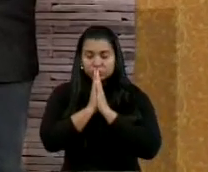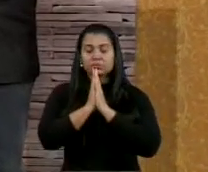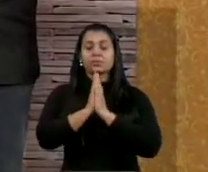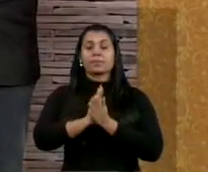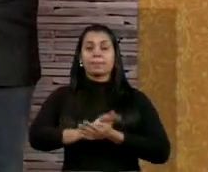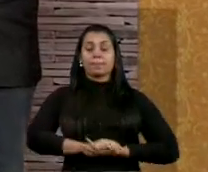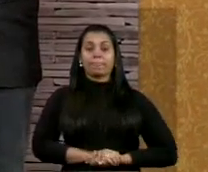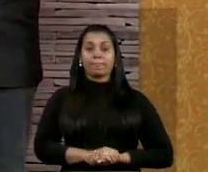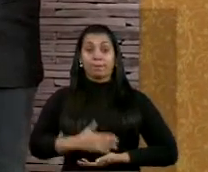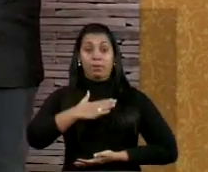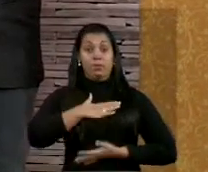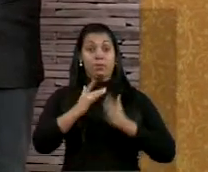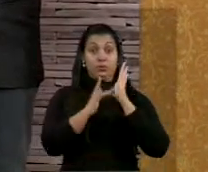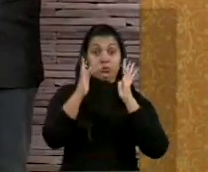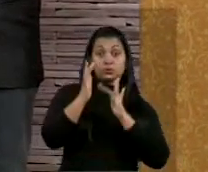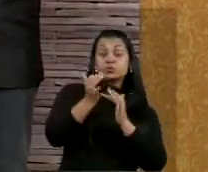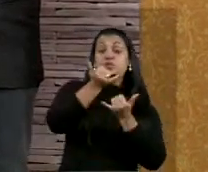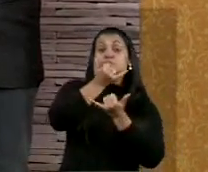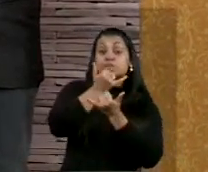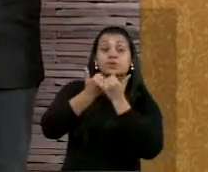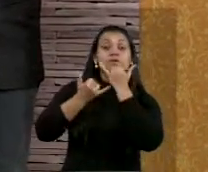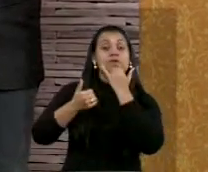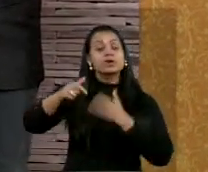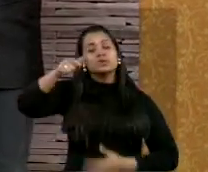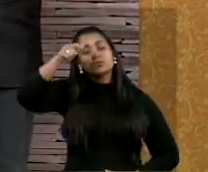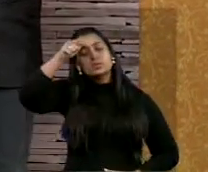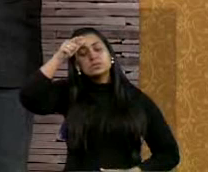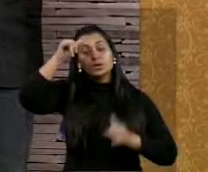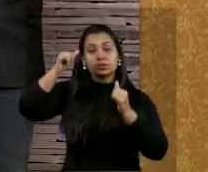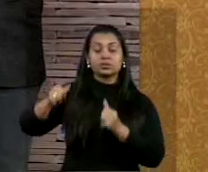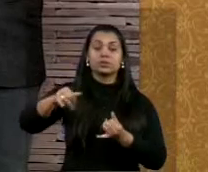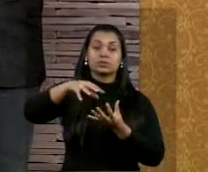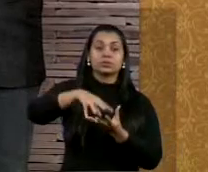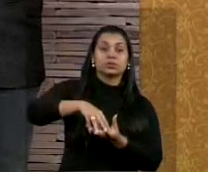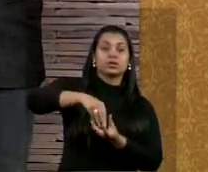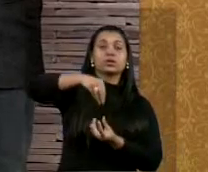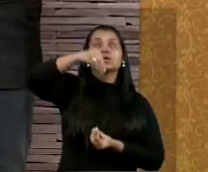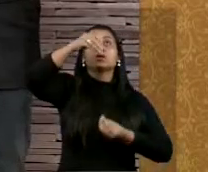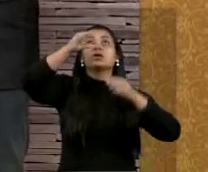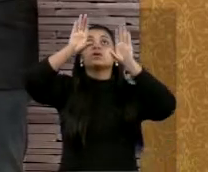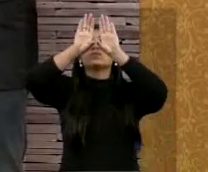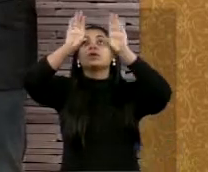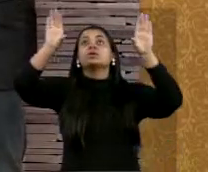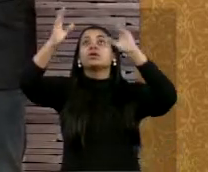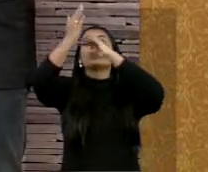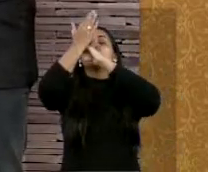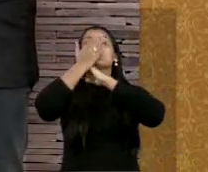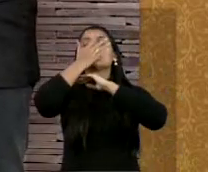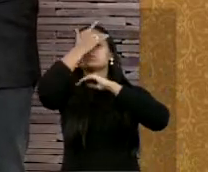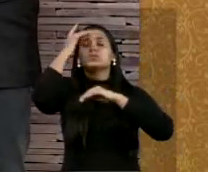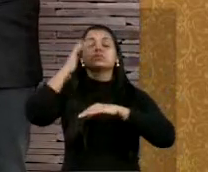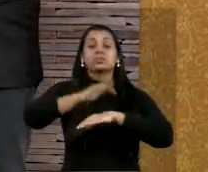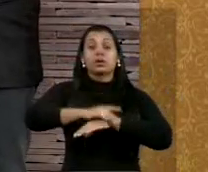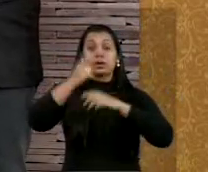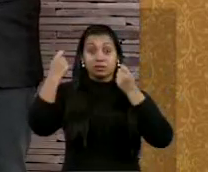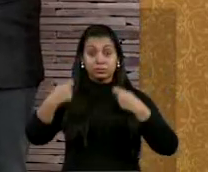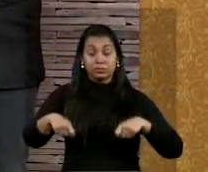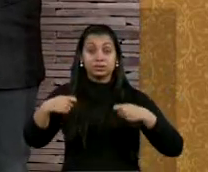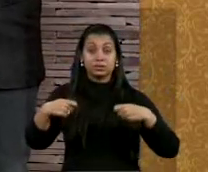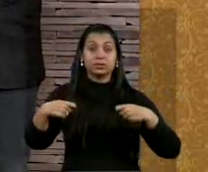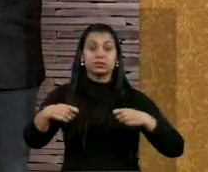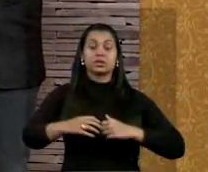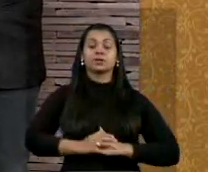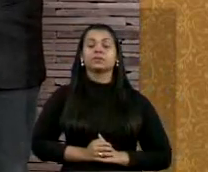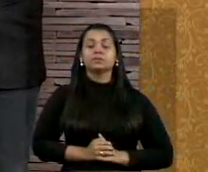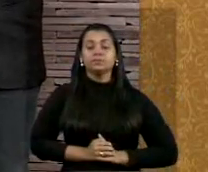e sempre. Amém. Ó meu Jesus, perdoai-nos, livrai-nos do fogo do inferno, levai as almas todas para o céu e